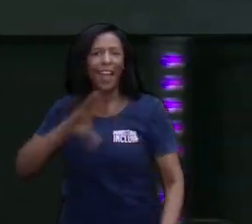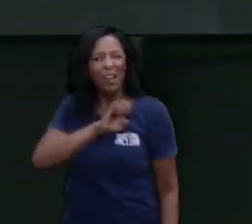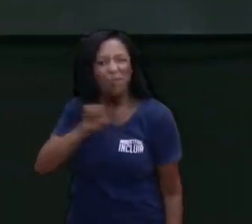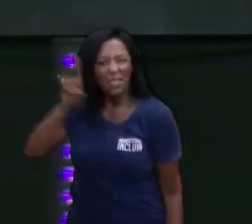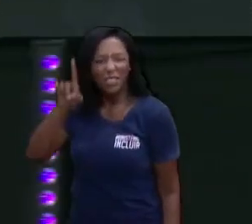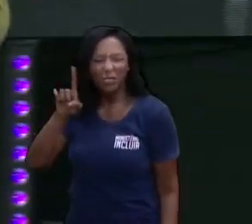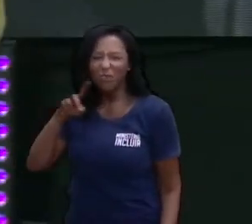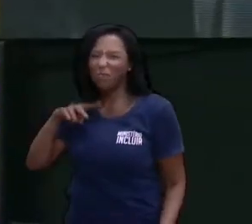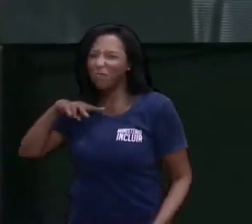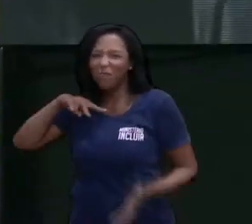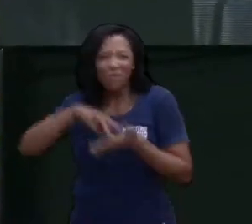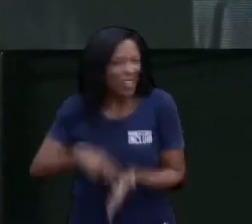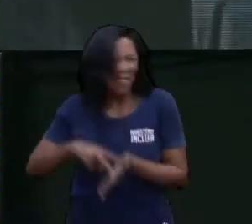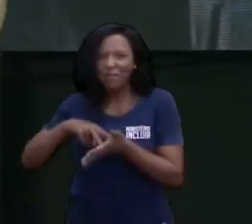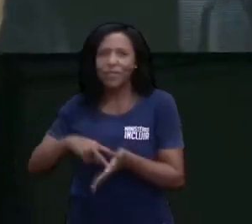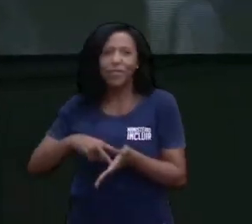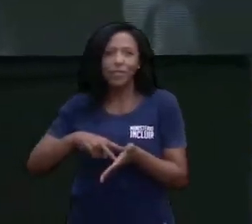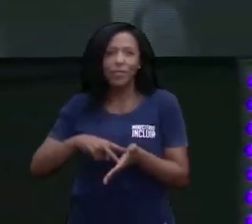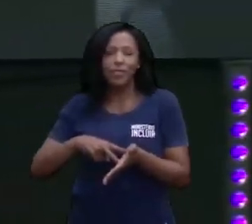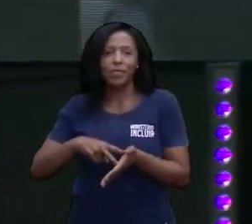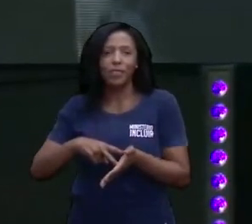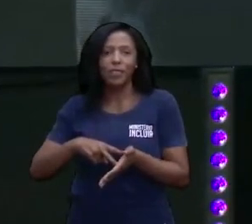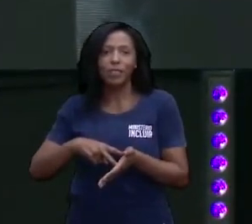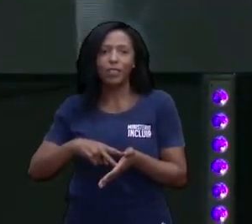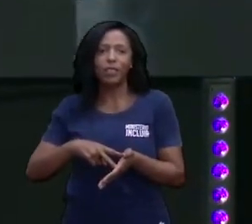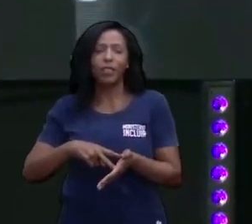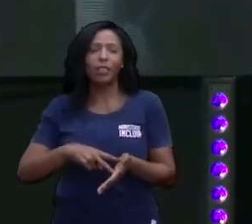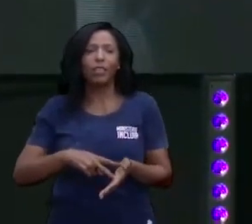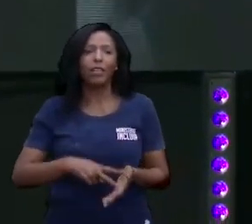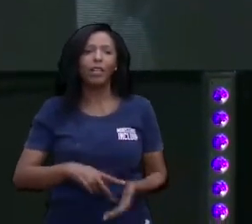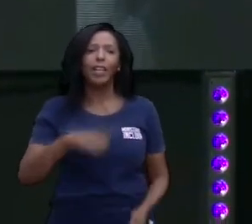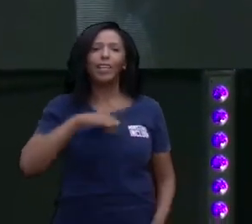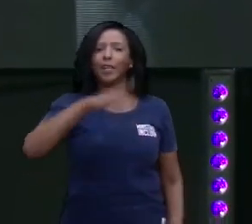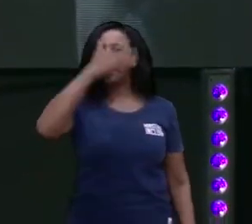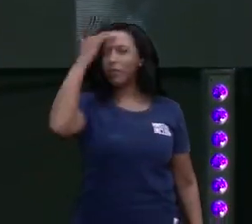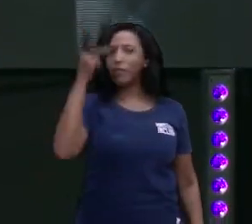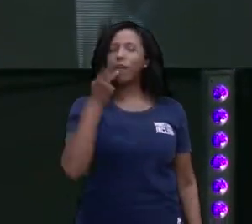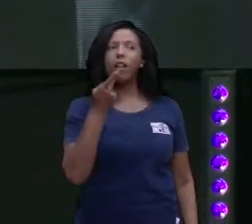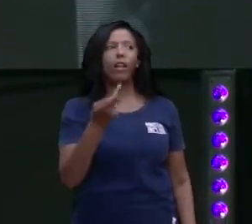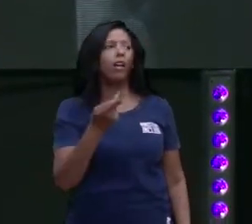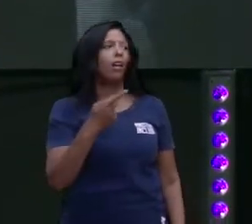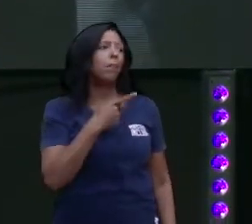Oi tem alguém aqui que pode falar assim passou a única coisa que eu tenho meu pecado